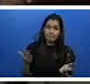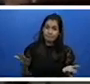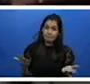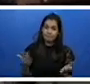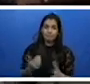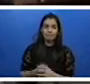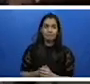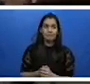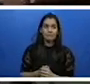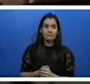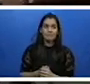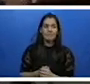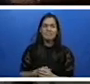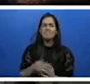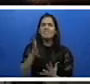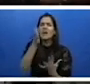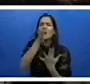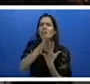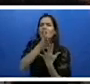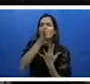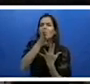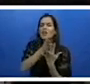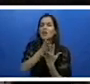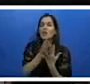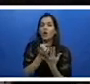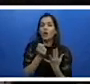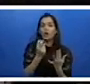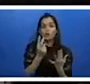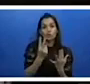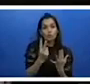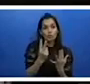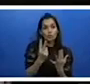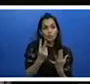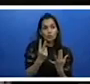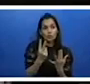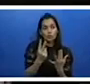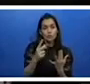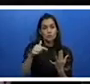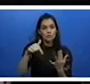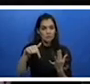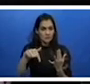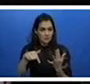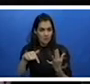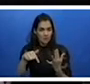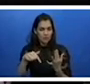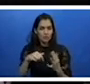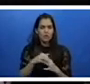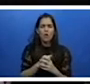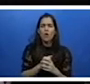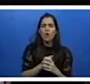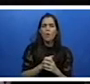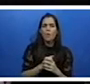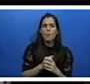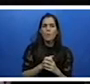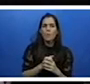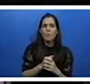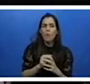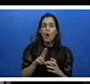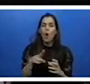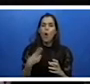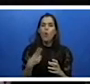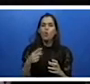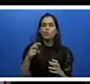Está entre 2 inteiros e 7 décimos e 2 inteiros